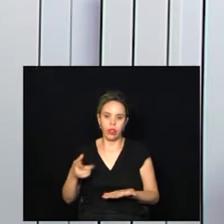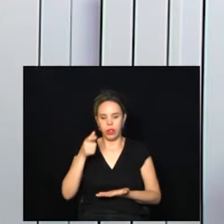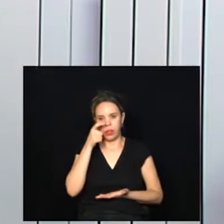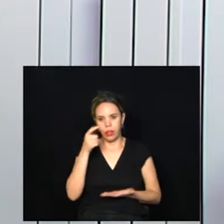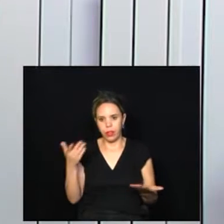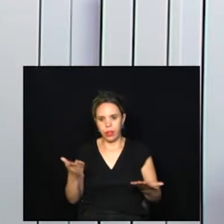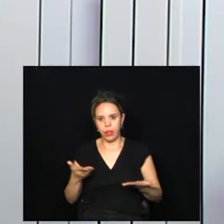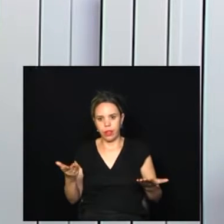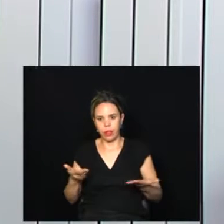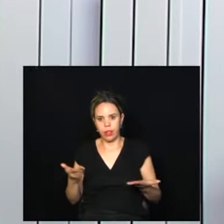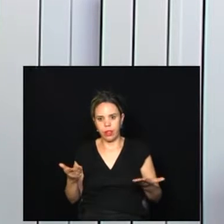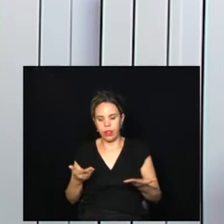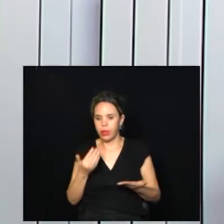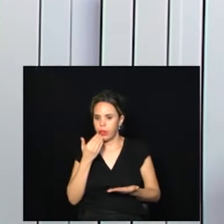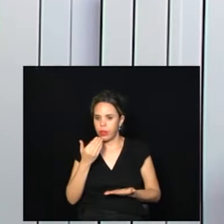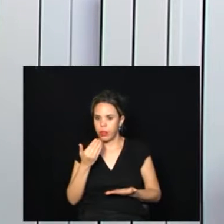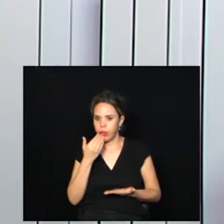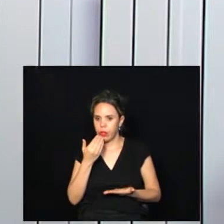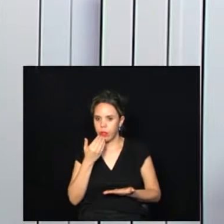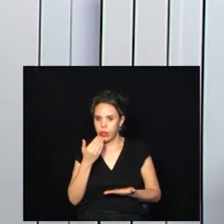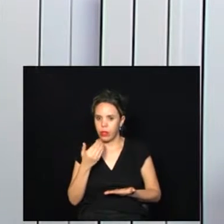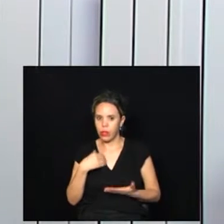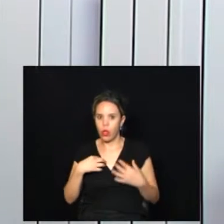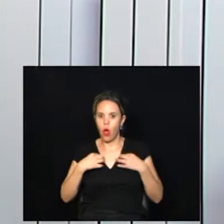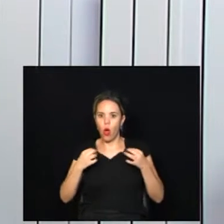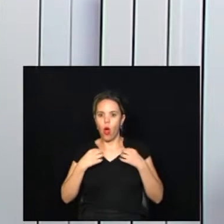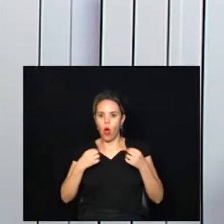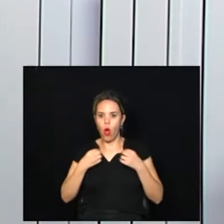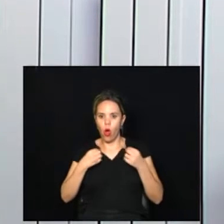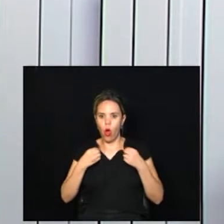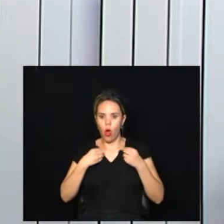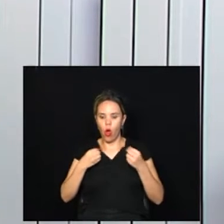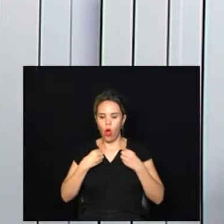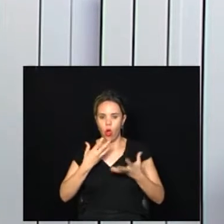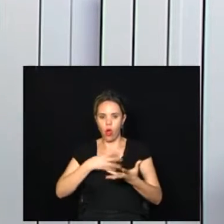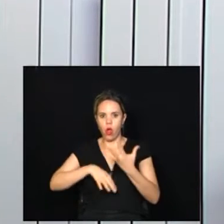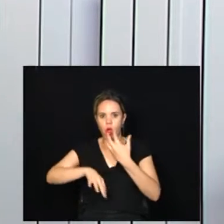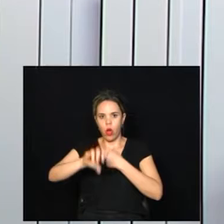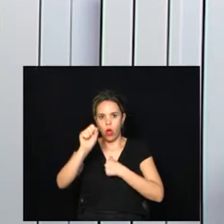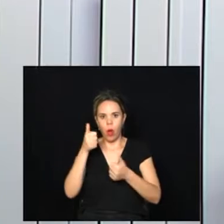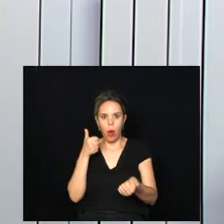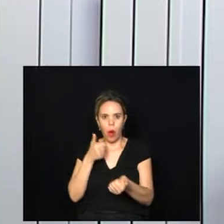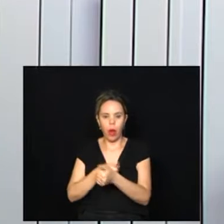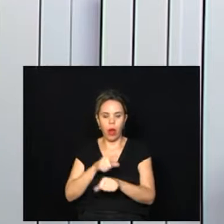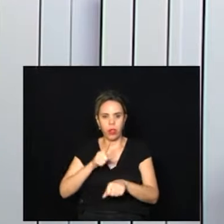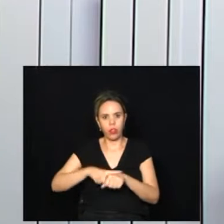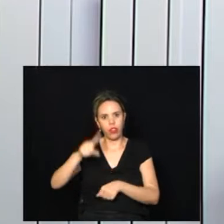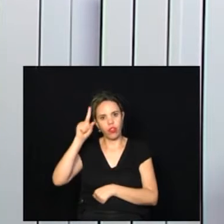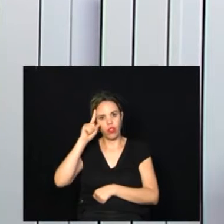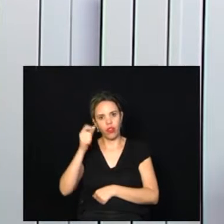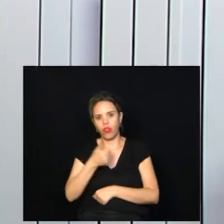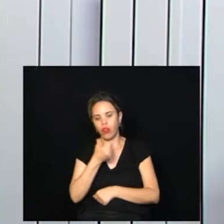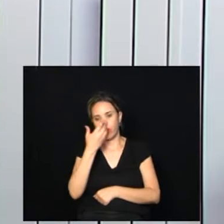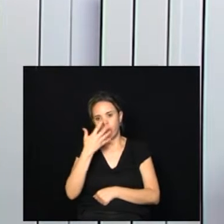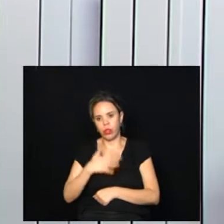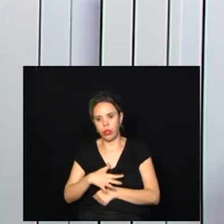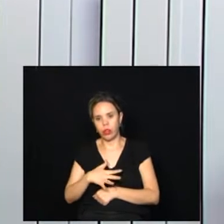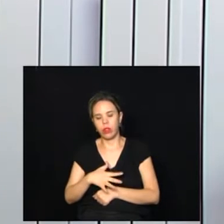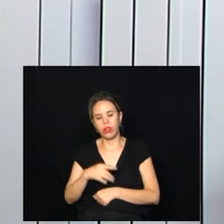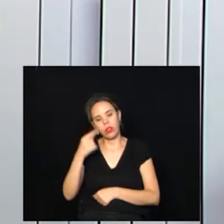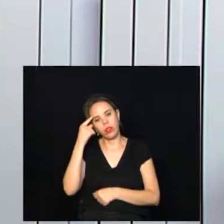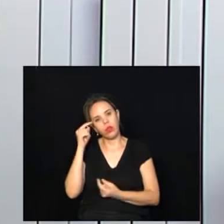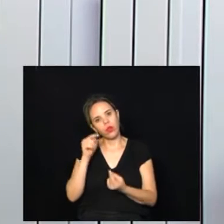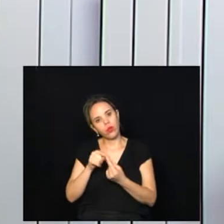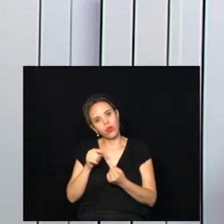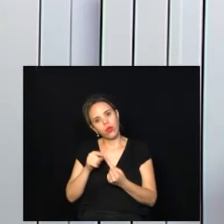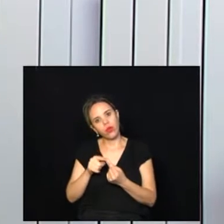ver agora está pedindo fantasia. É isso mesmo, viu? Falta pouco para o Dia das Crianças e a ideia